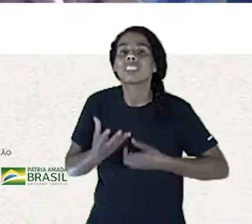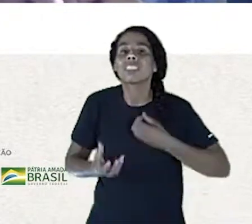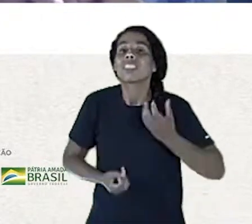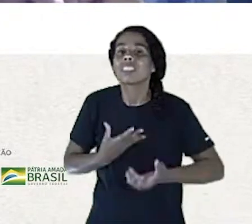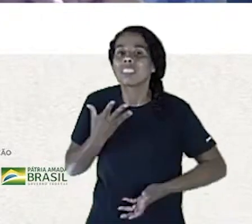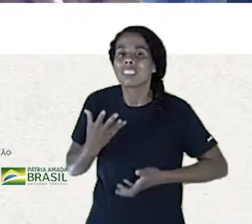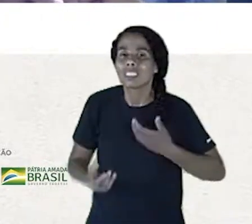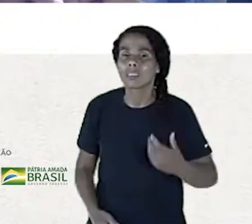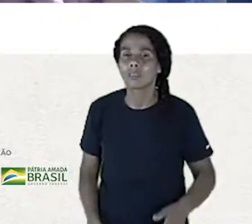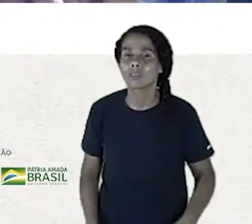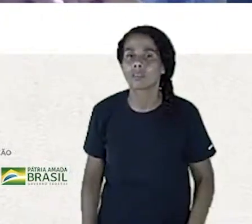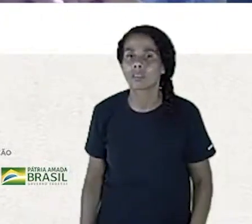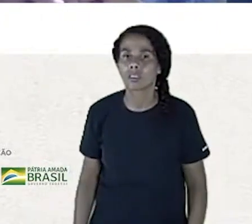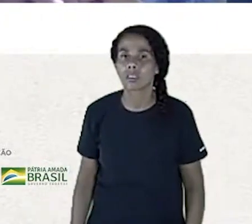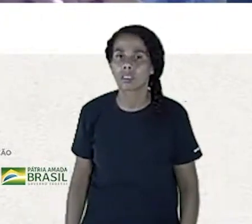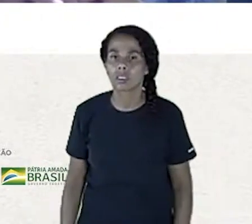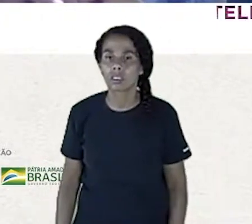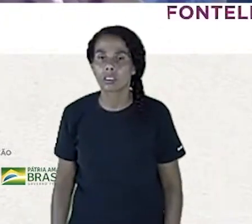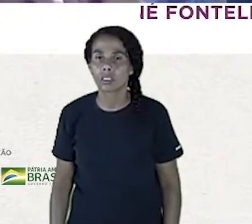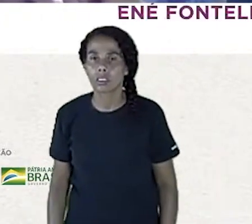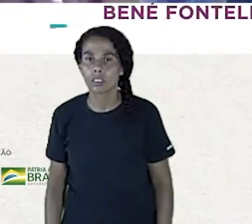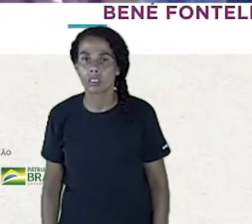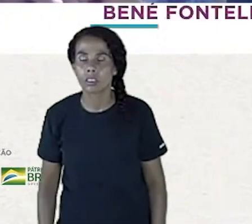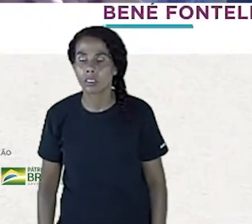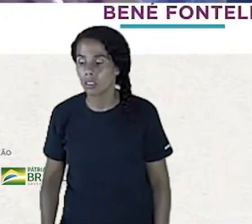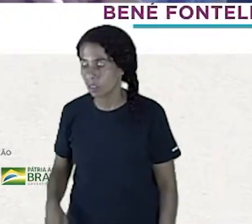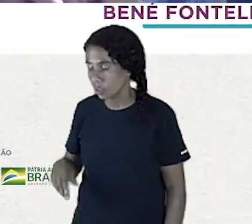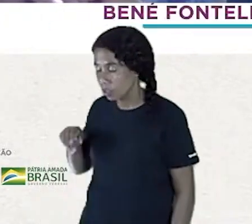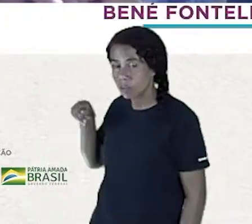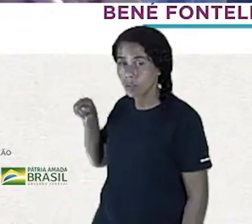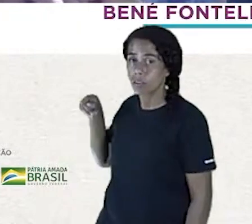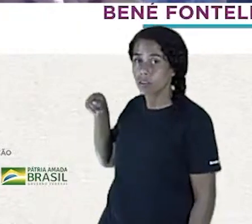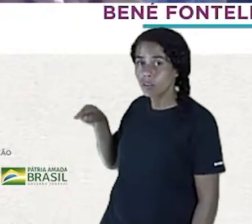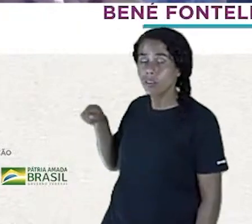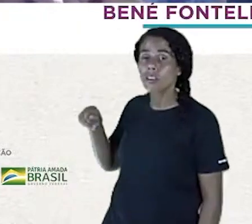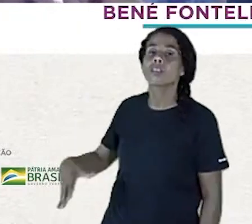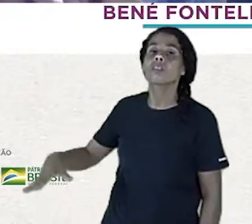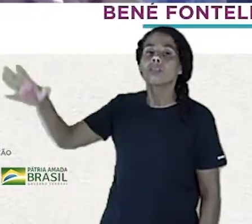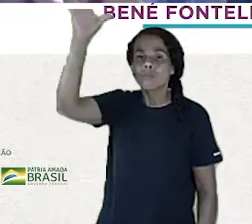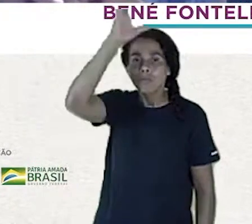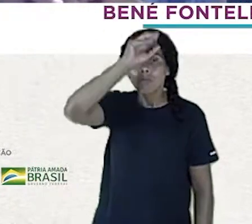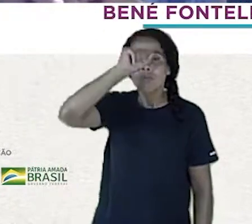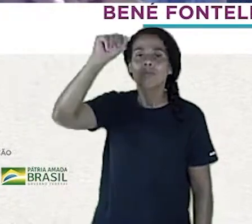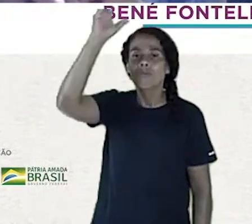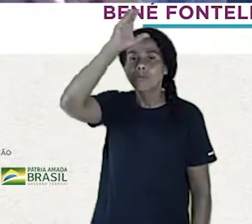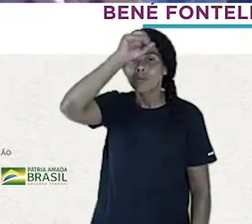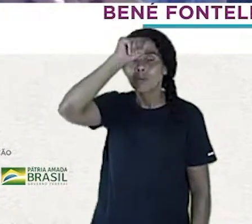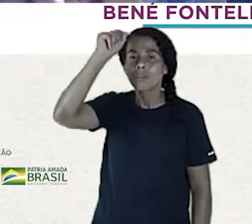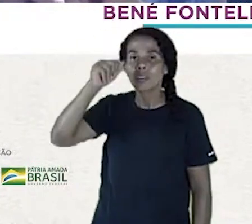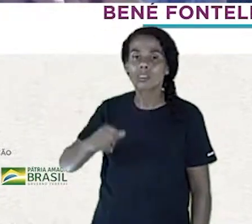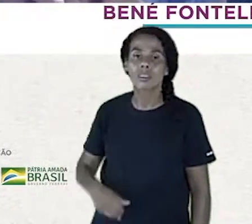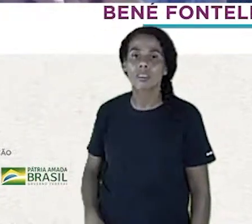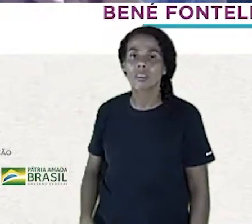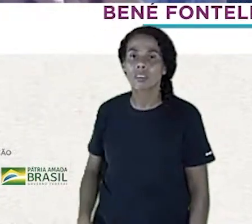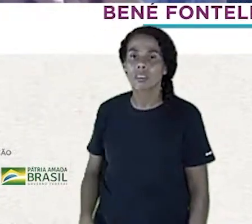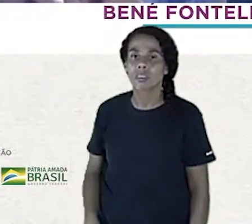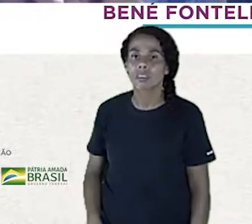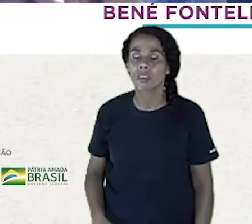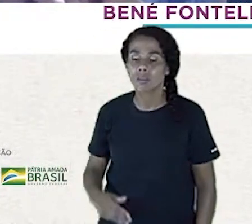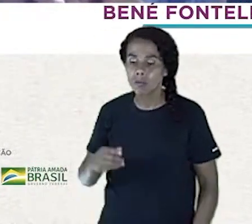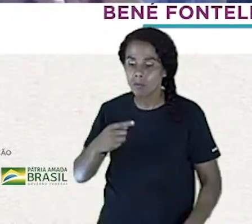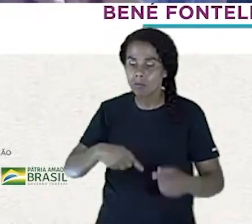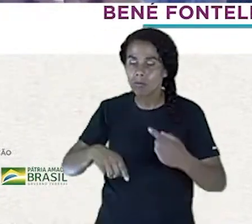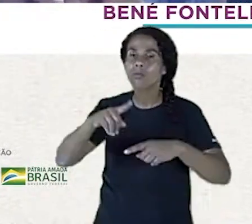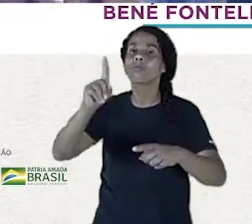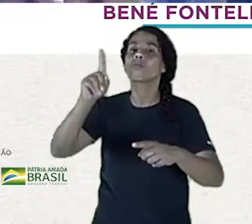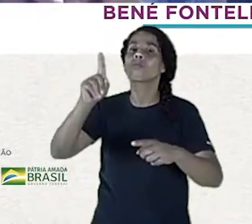água que saia na torneira seja a mais cristalina possível. Enfim,